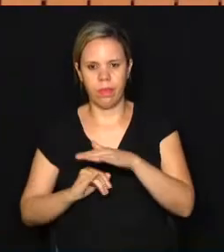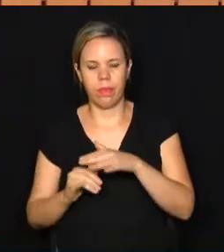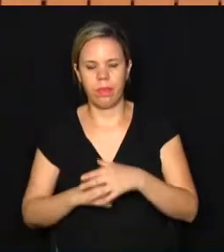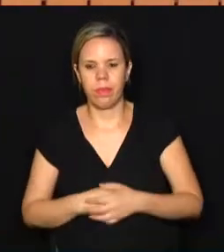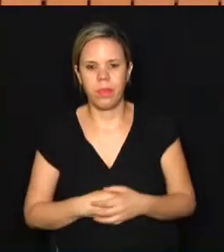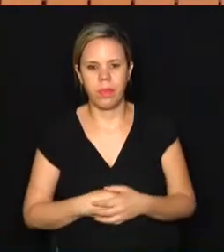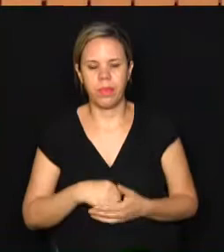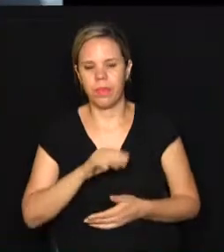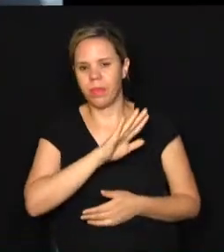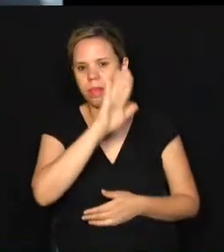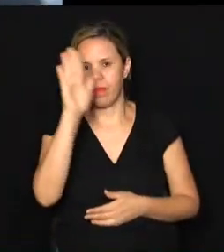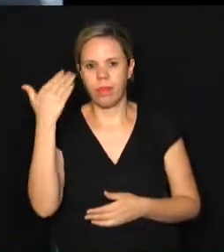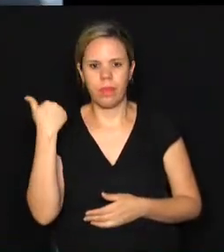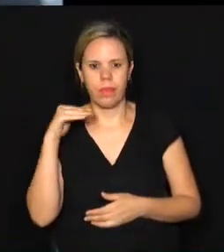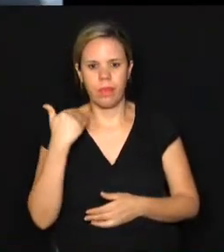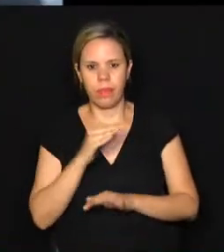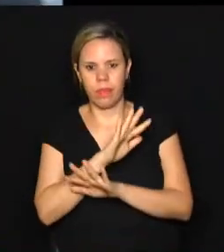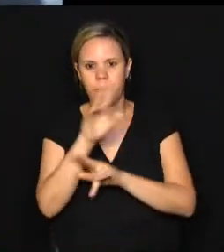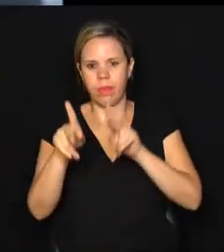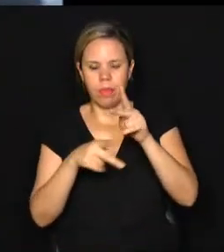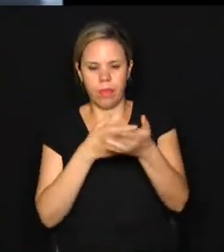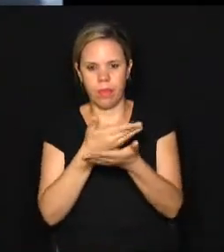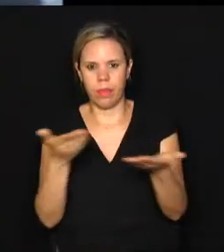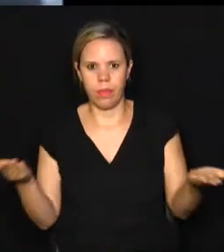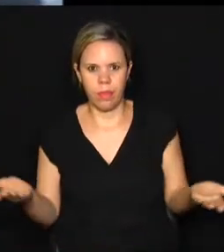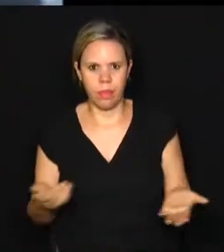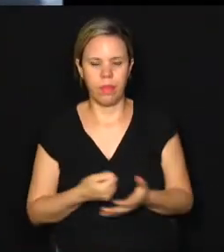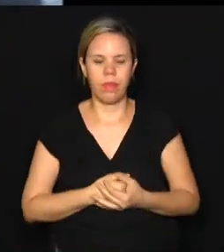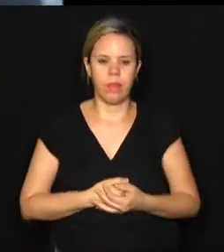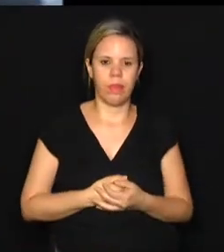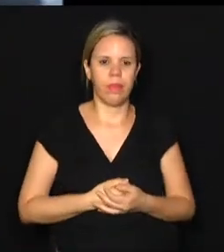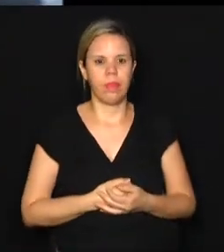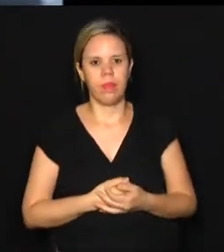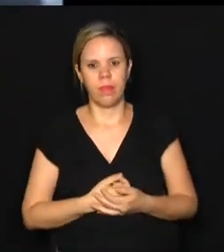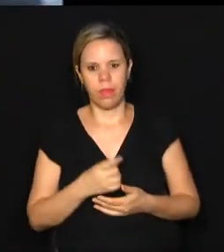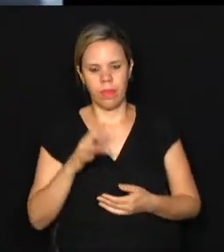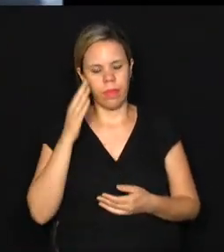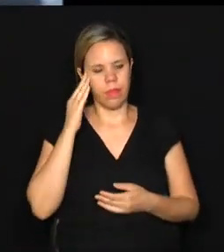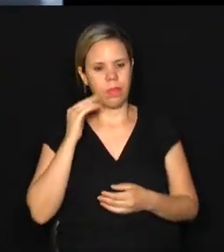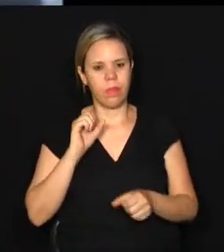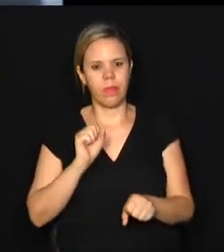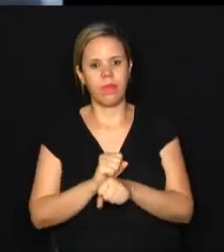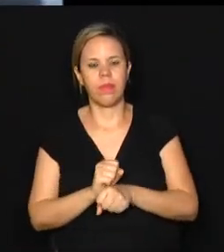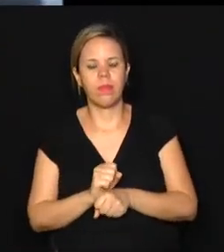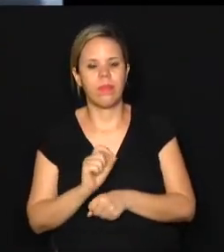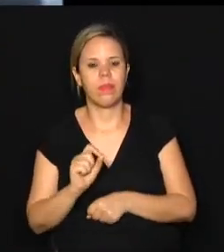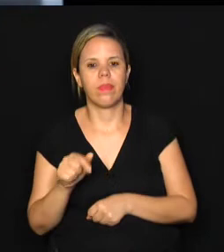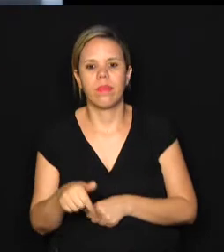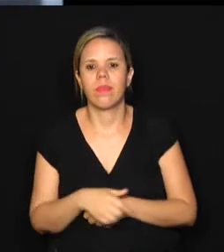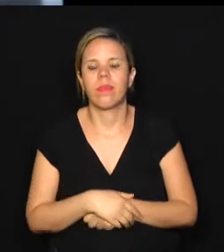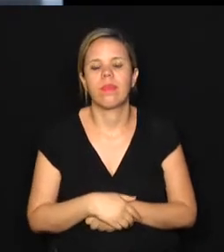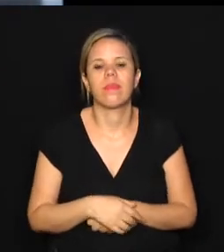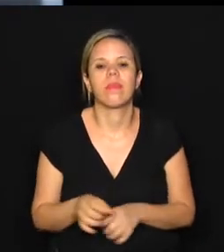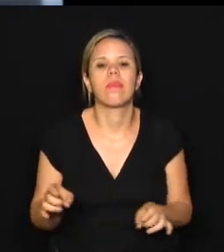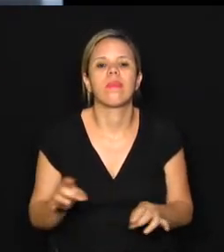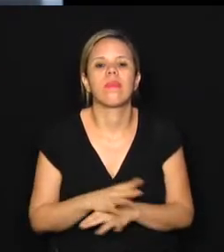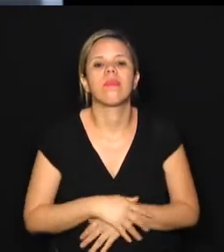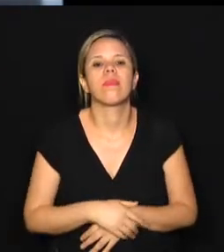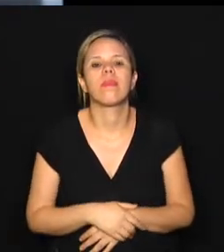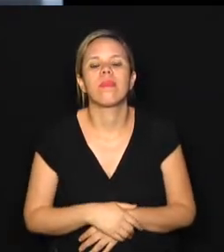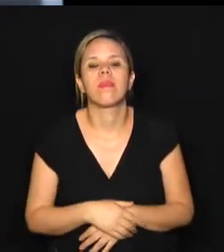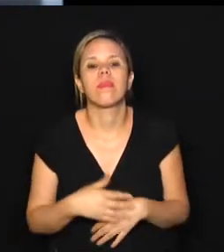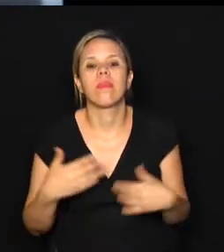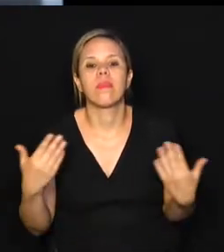Oi, Mariana. Olá, todo mundo. Deixa eu só apagar o que está aqui. Pronto.